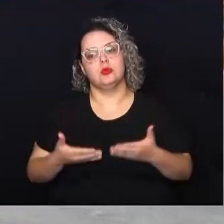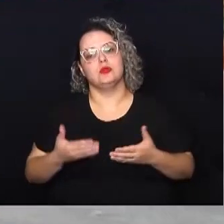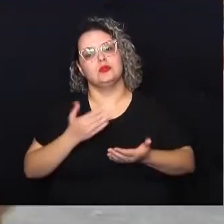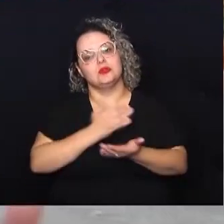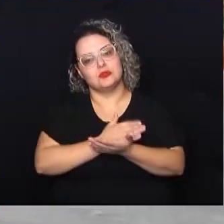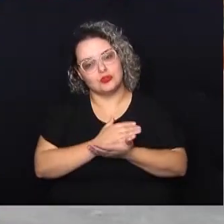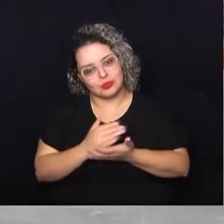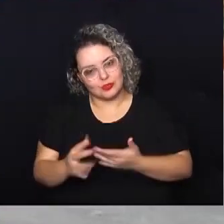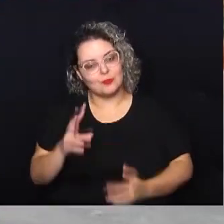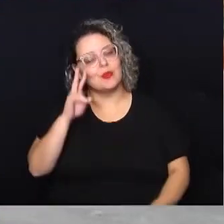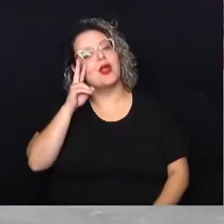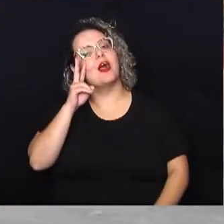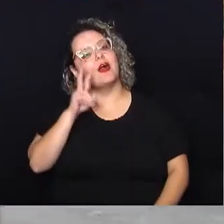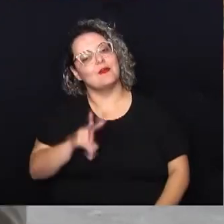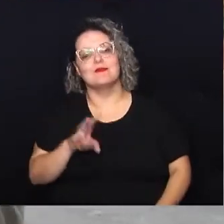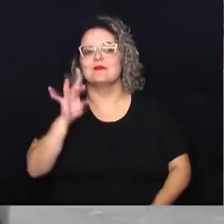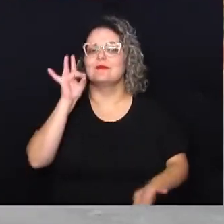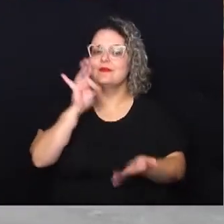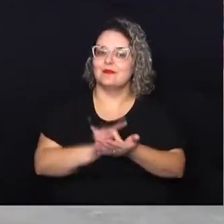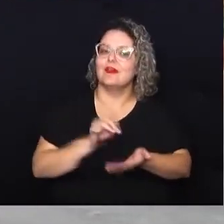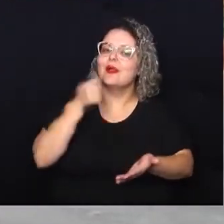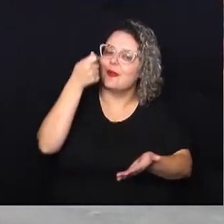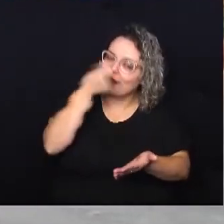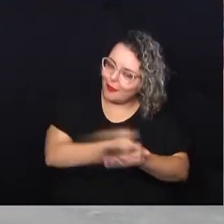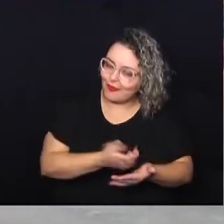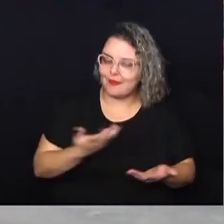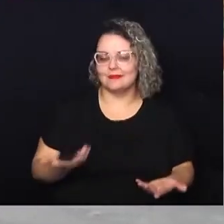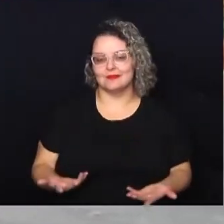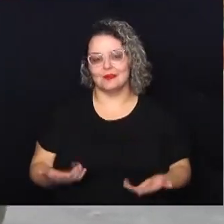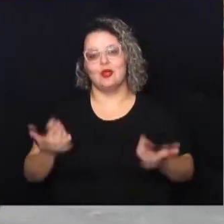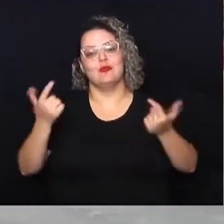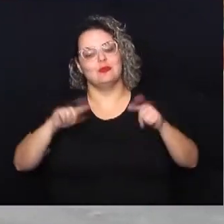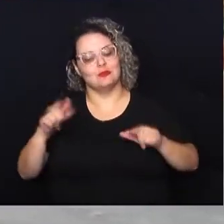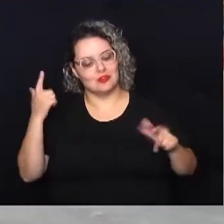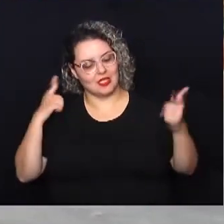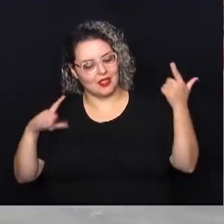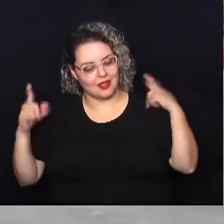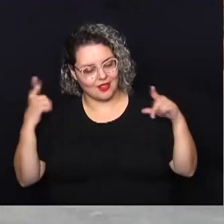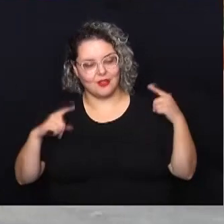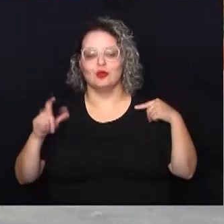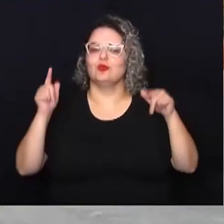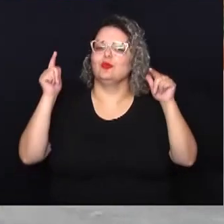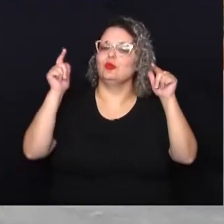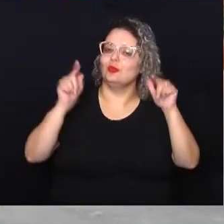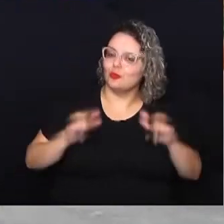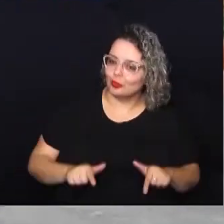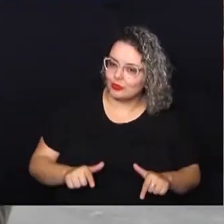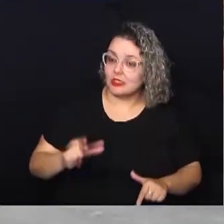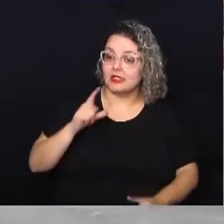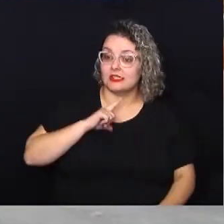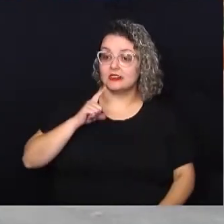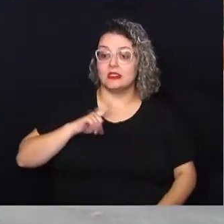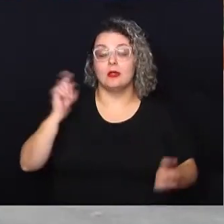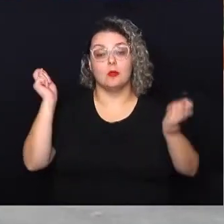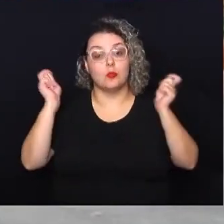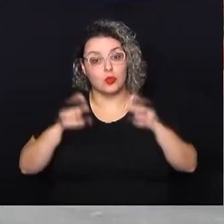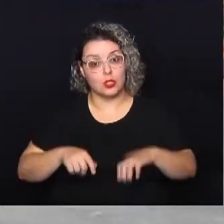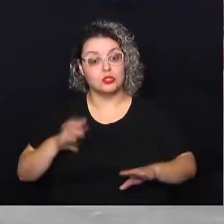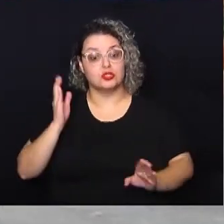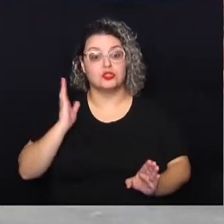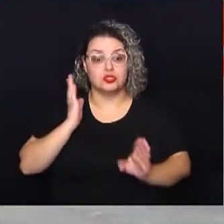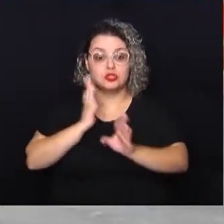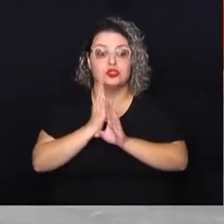a tornar realidade um espaço de lazer, um espaço onde haverá possibilidade de encontro